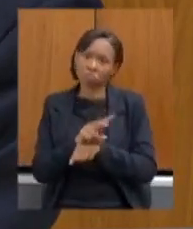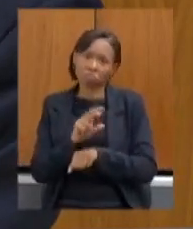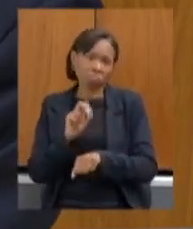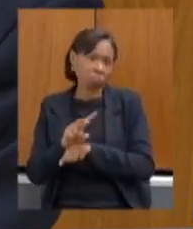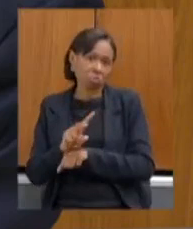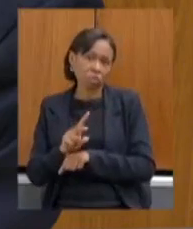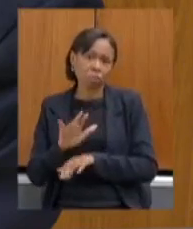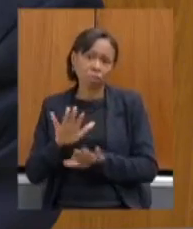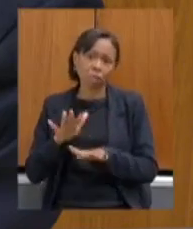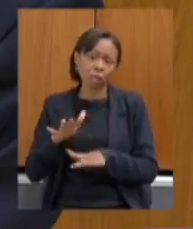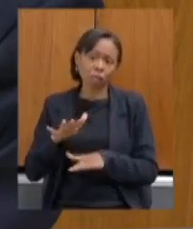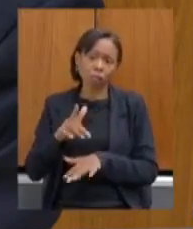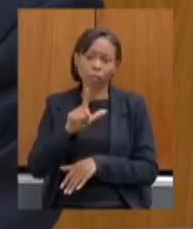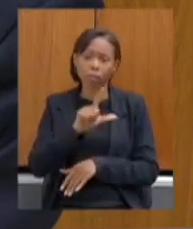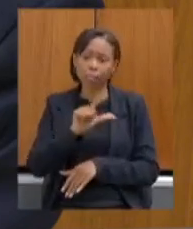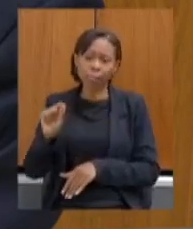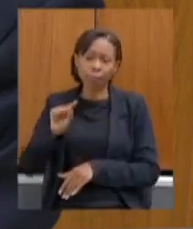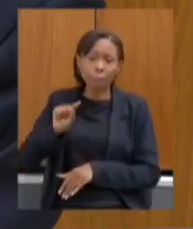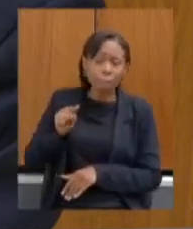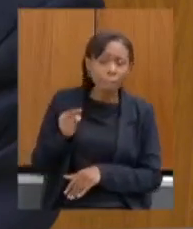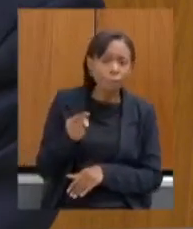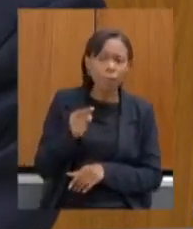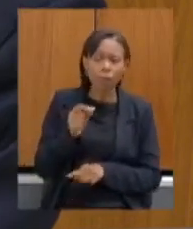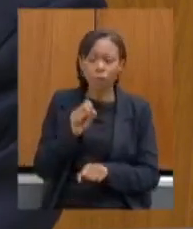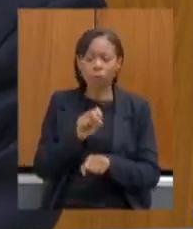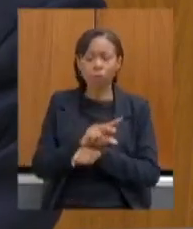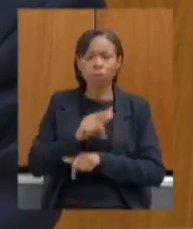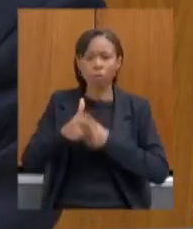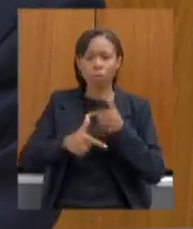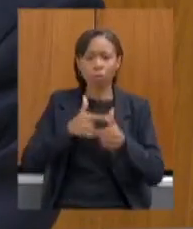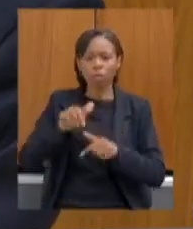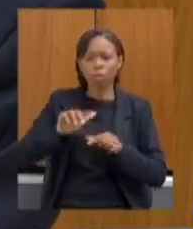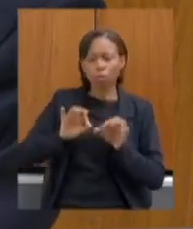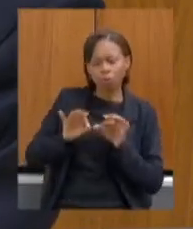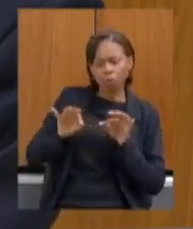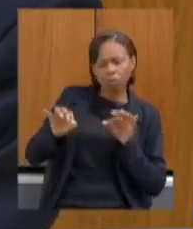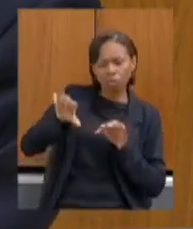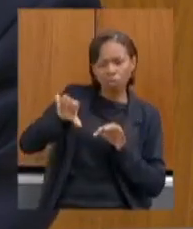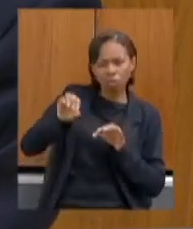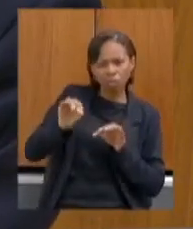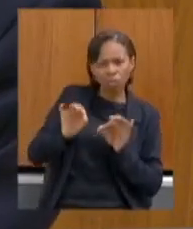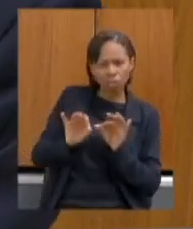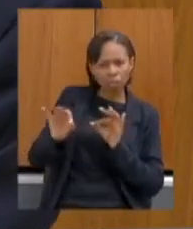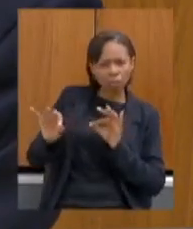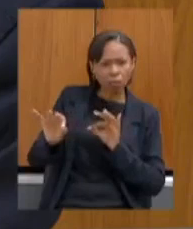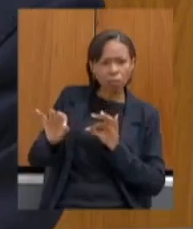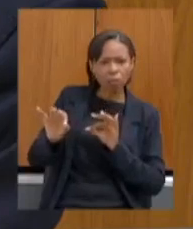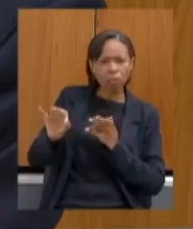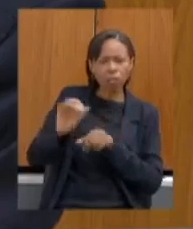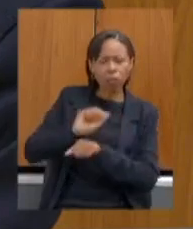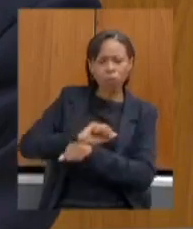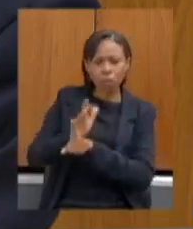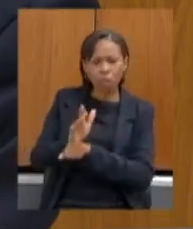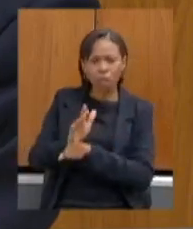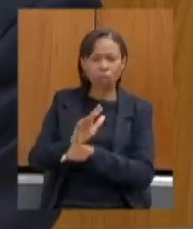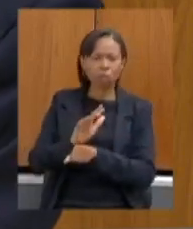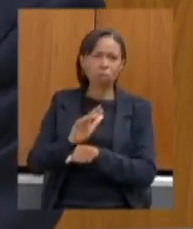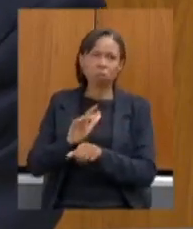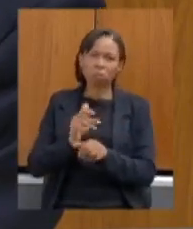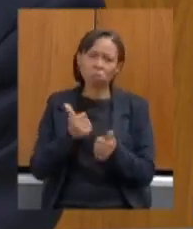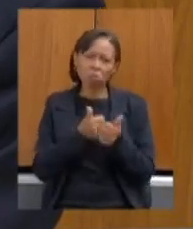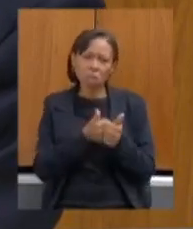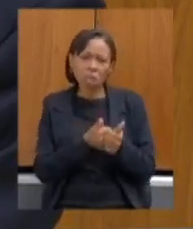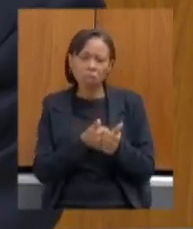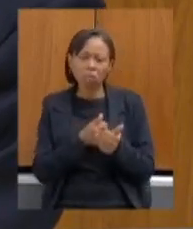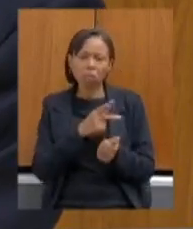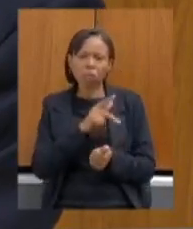100 mil empregos diretos e indiretos a 90 quilômetros de Montes Claros, a 60 quilômetros de Pirapora, a 380 quilômetros de Belo